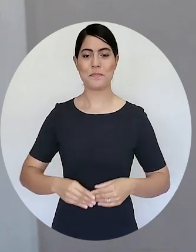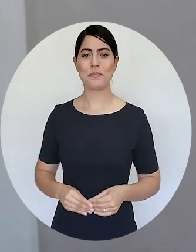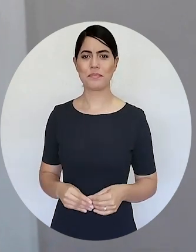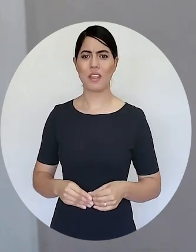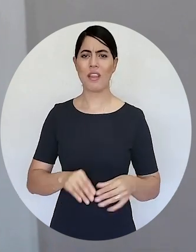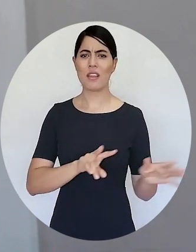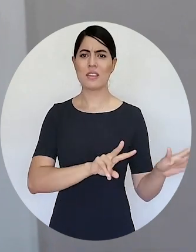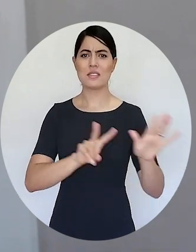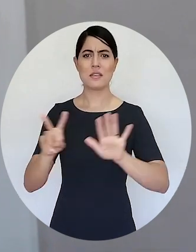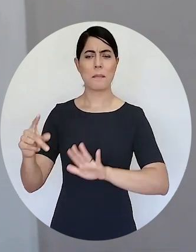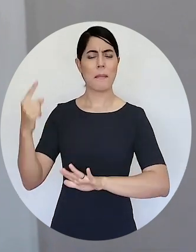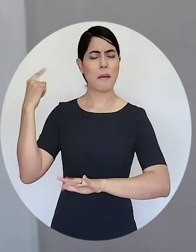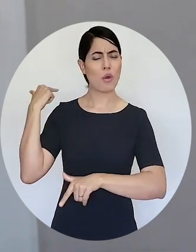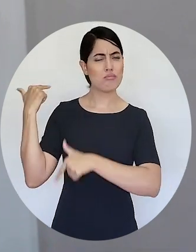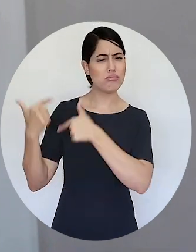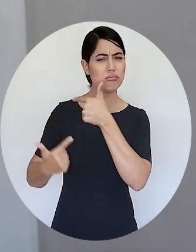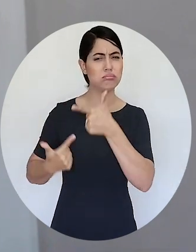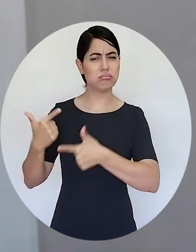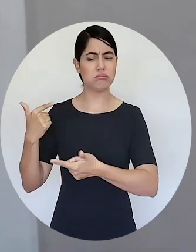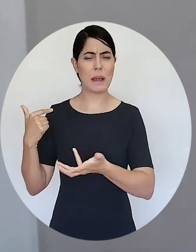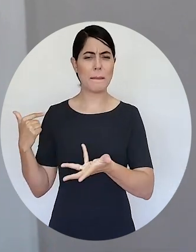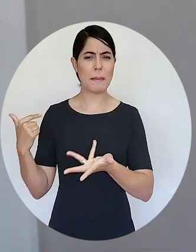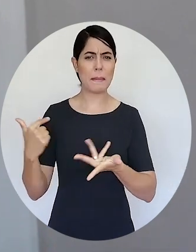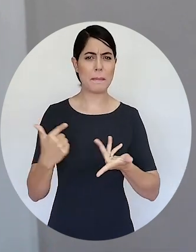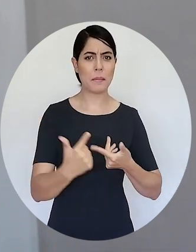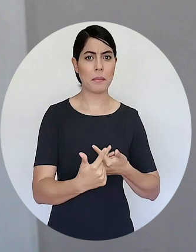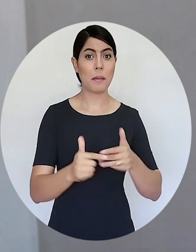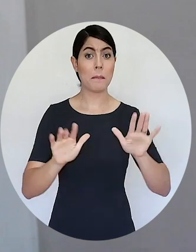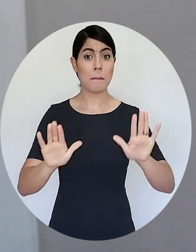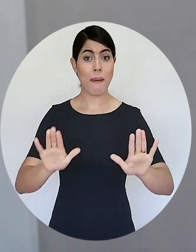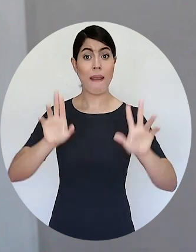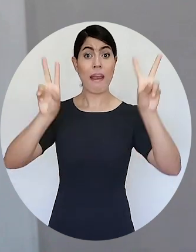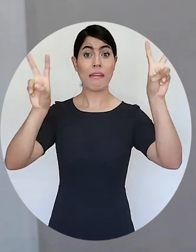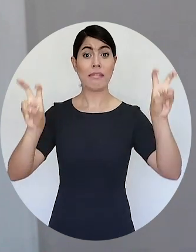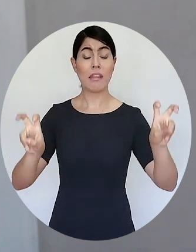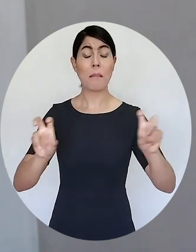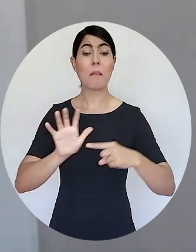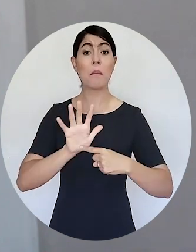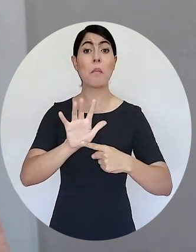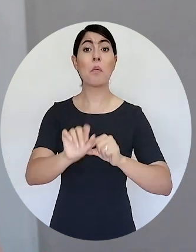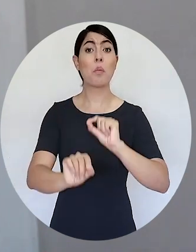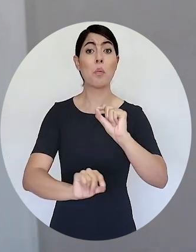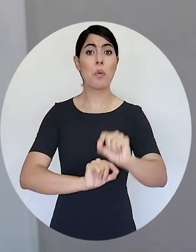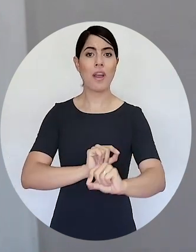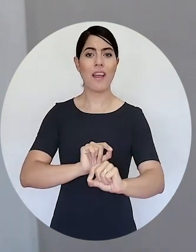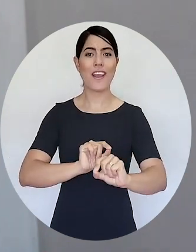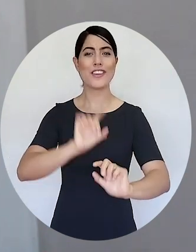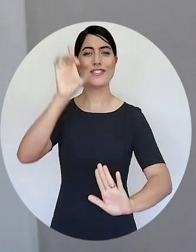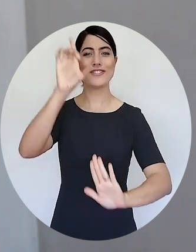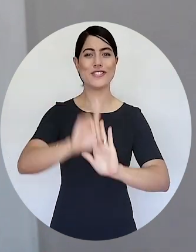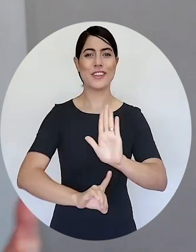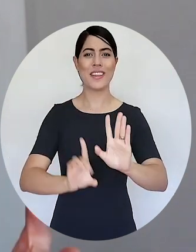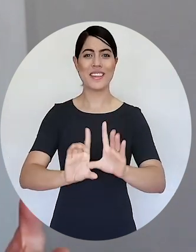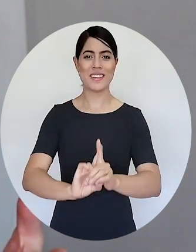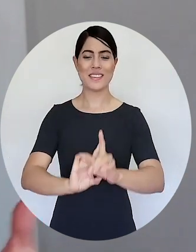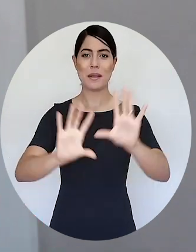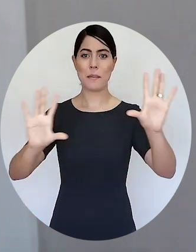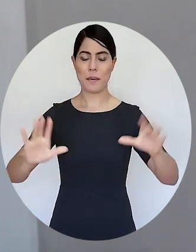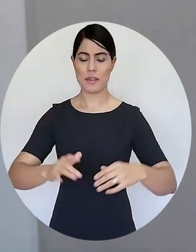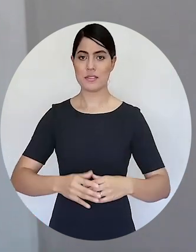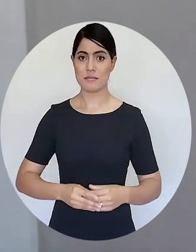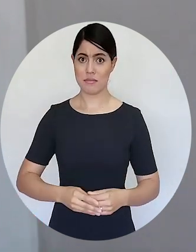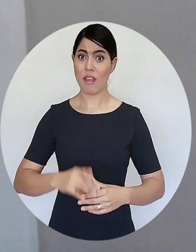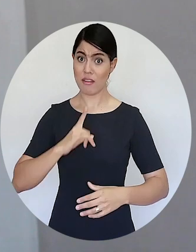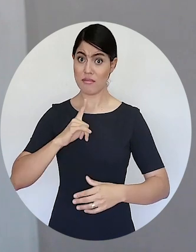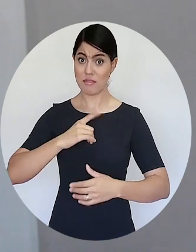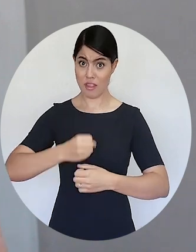trabalho na Ordem dos Advogados do Brasil. Dentre os temas em destaque, o Estado Democrático de Direito. Uma live